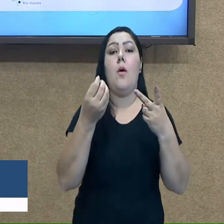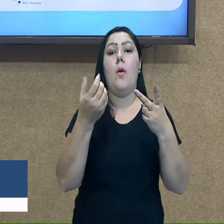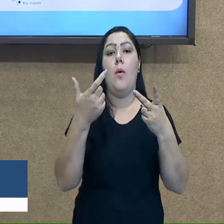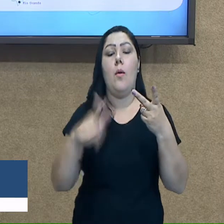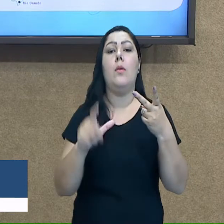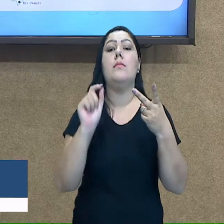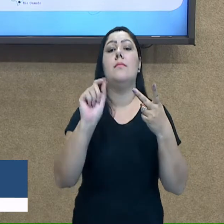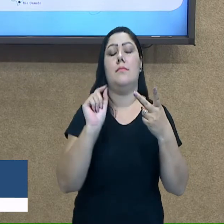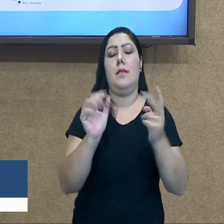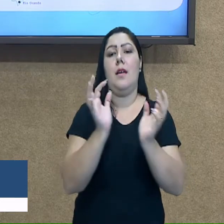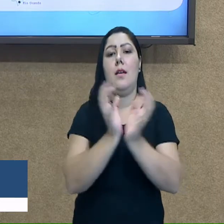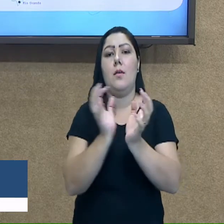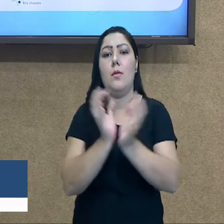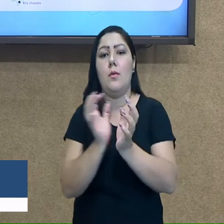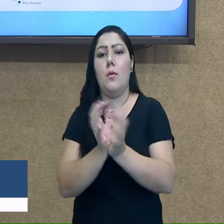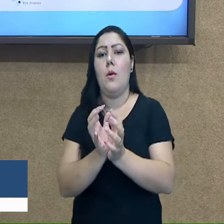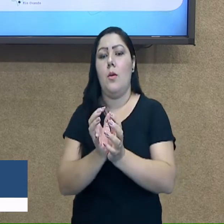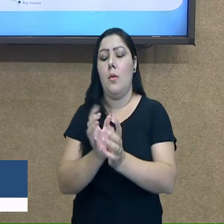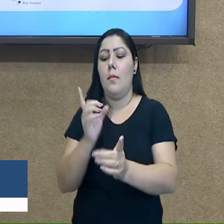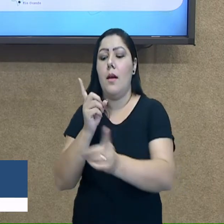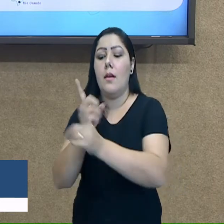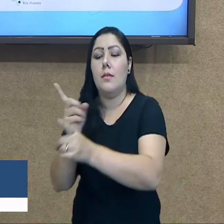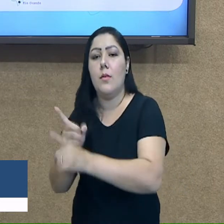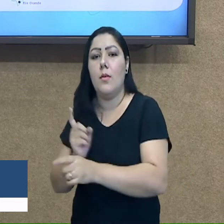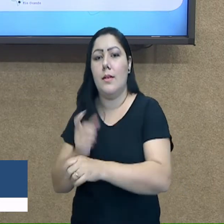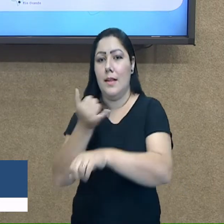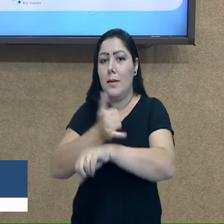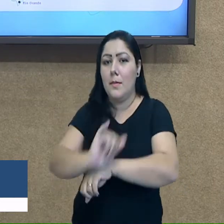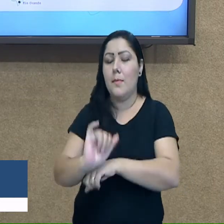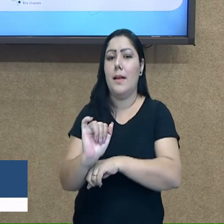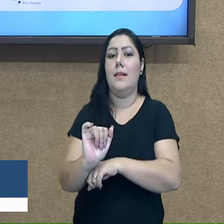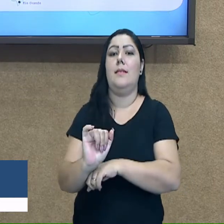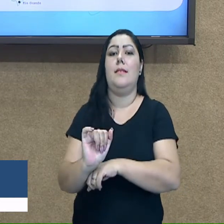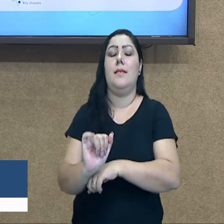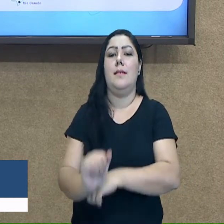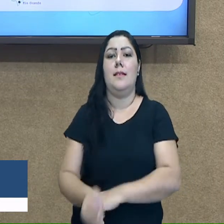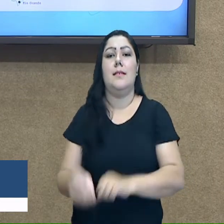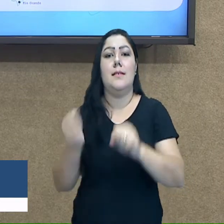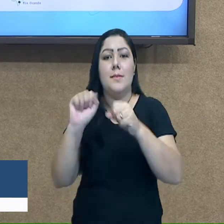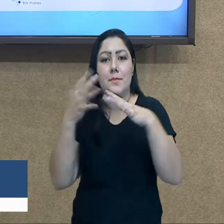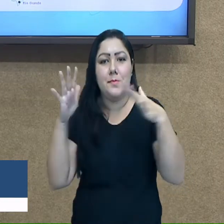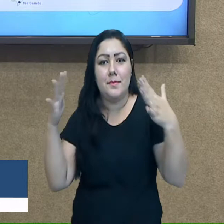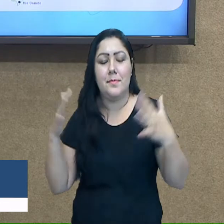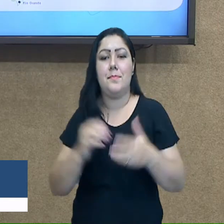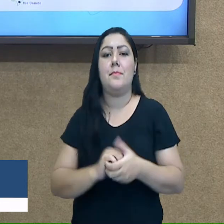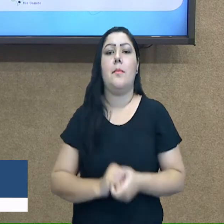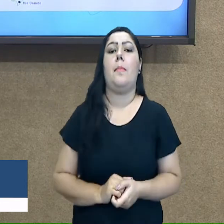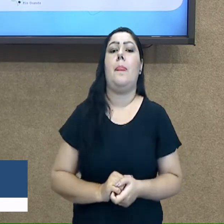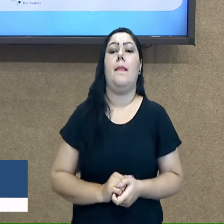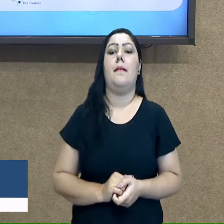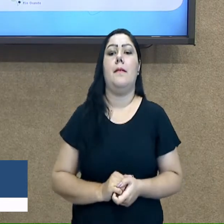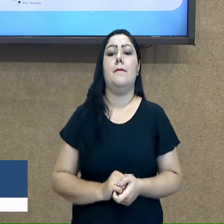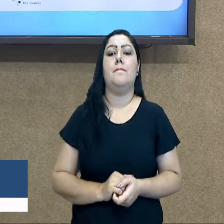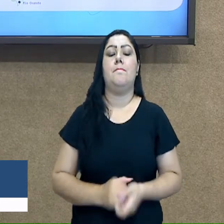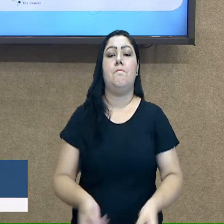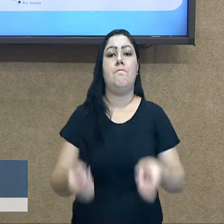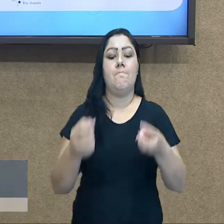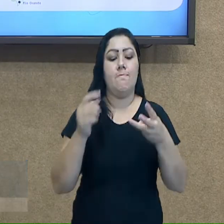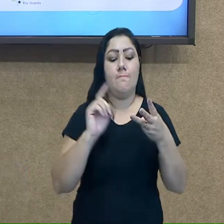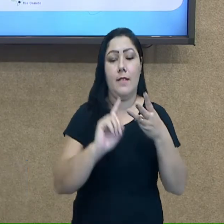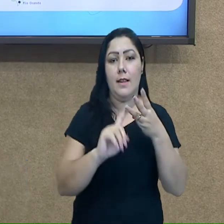preciosos. Bandeiras de contrato. Perseguiam os escravos fugidos e destruíam seus